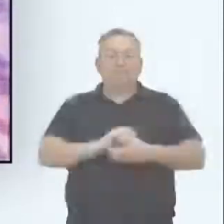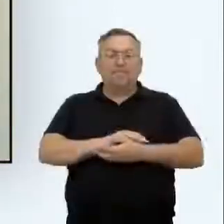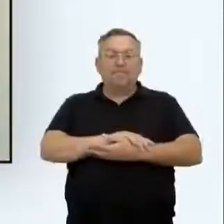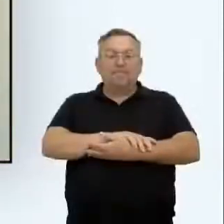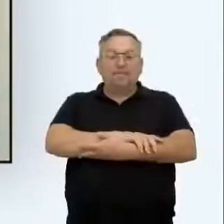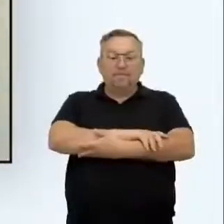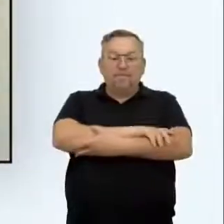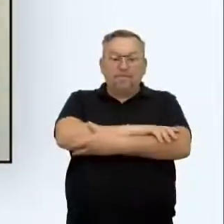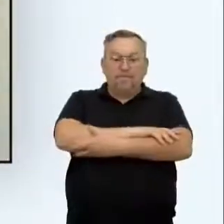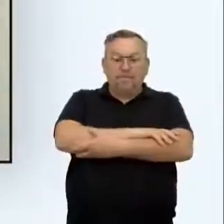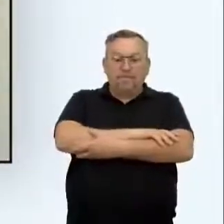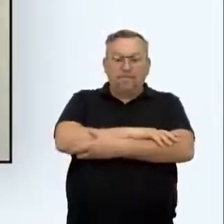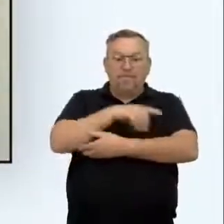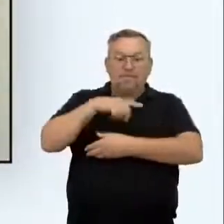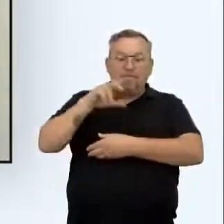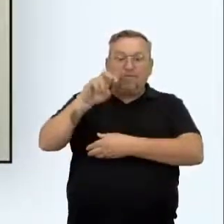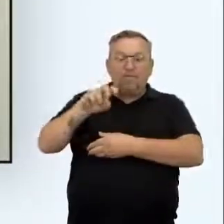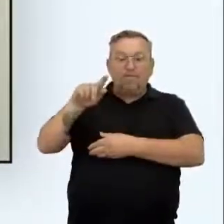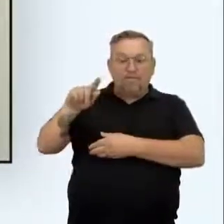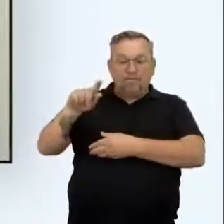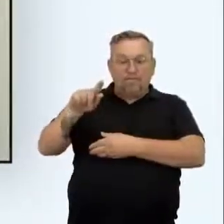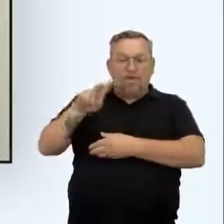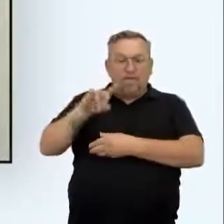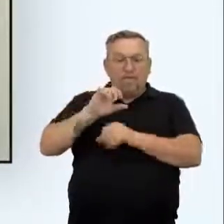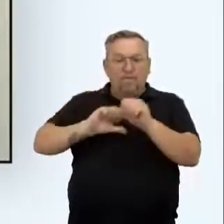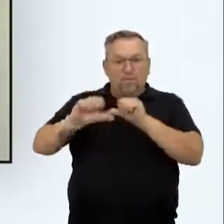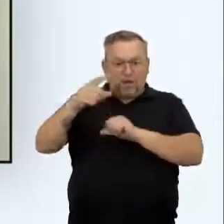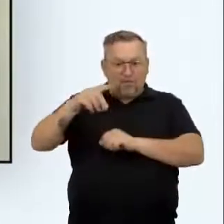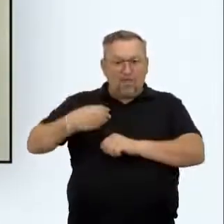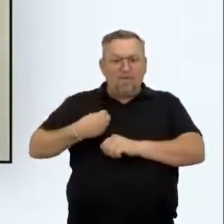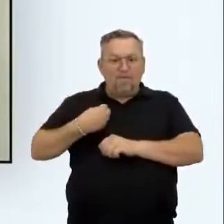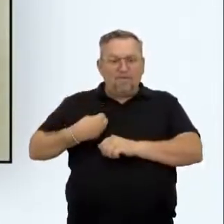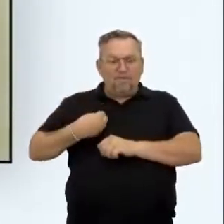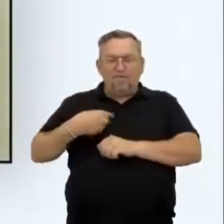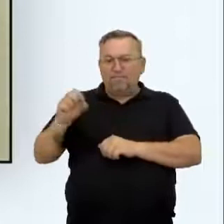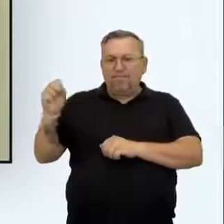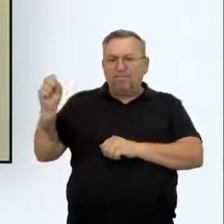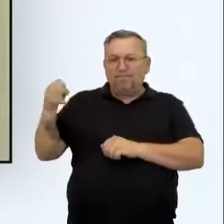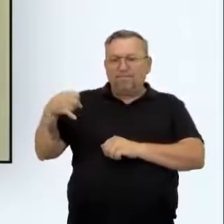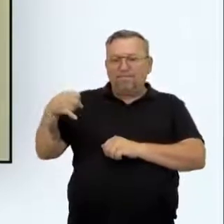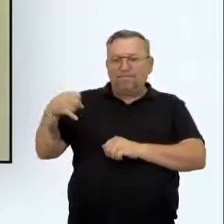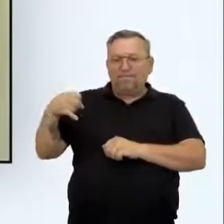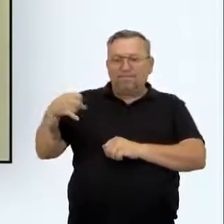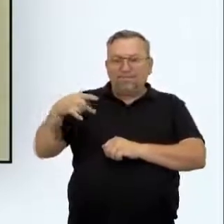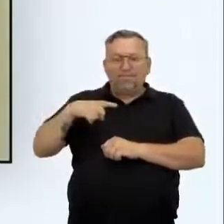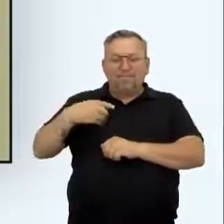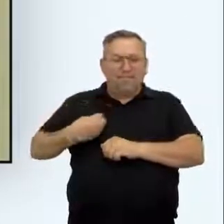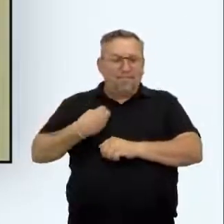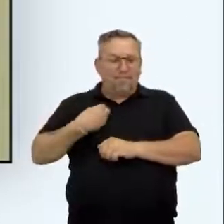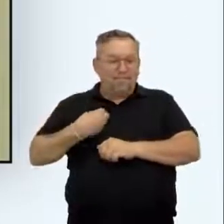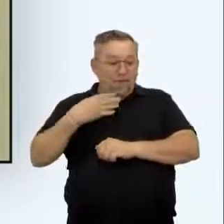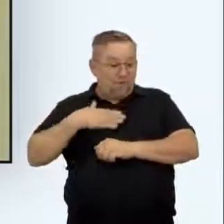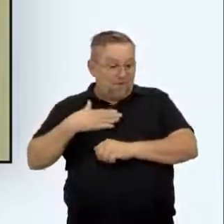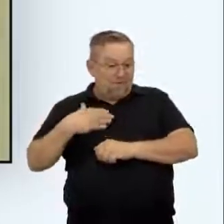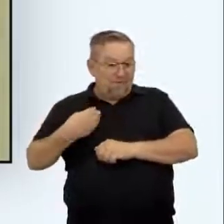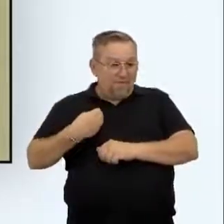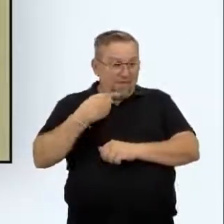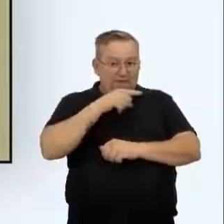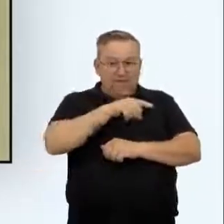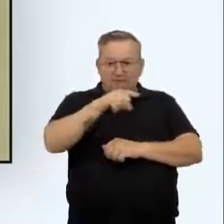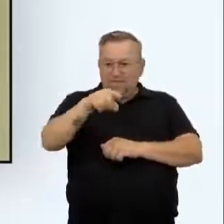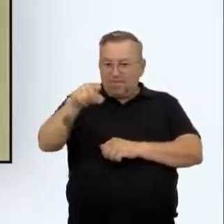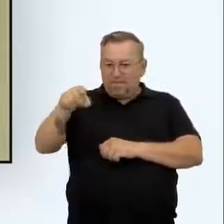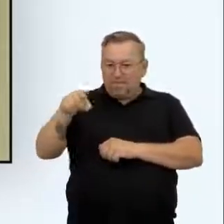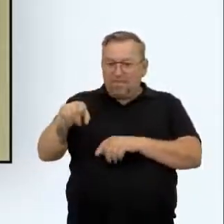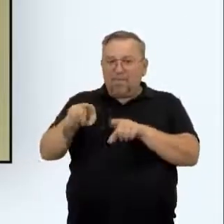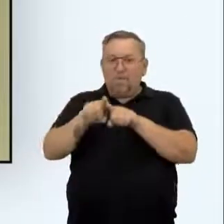Deu para se convencer que o 5G vai mexer muito com a sua vida? Vai sim. Vai mexer com a sua vida, vai mexer com a minha vida, vai mexer com a vida de todo